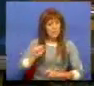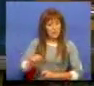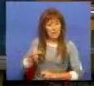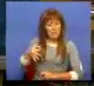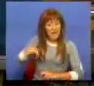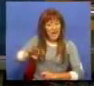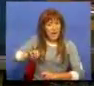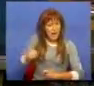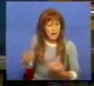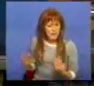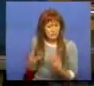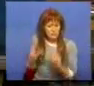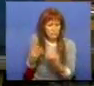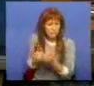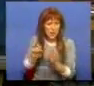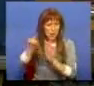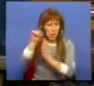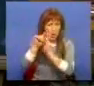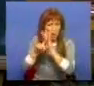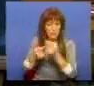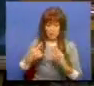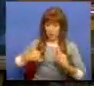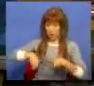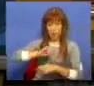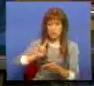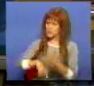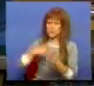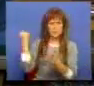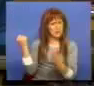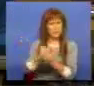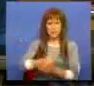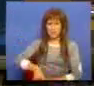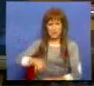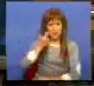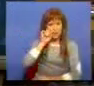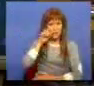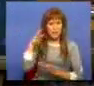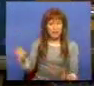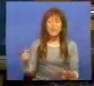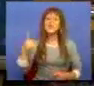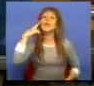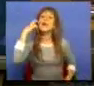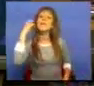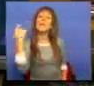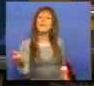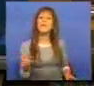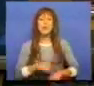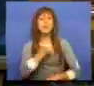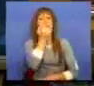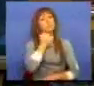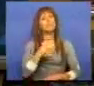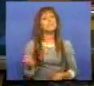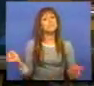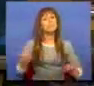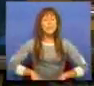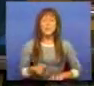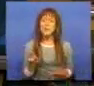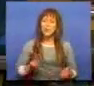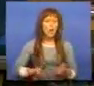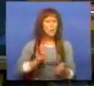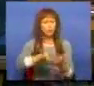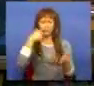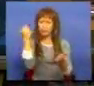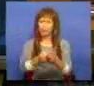Partido Socialista aos princípios por nós sempre defendidos. Verificamos com agrado que caiu